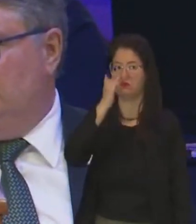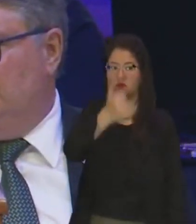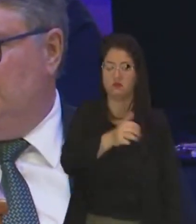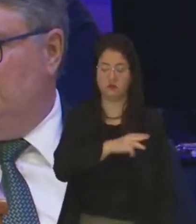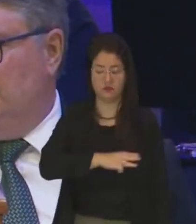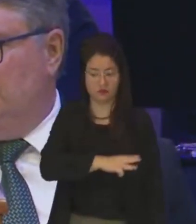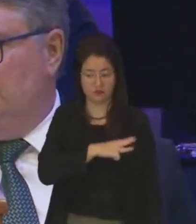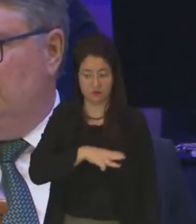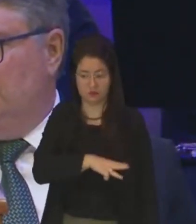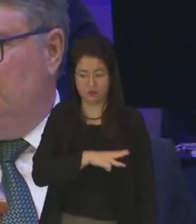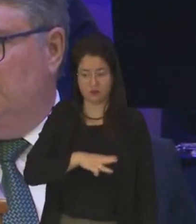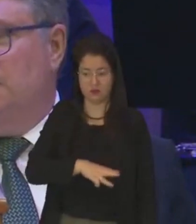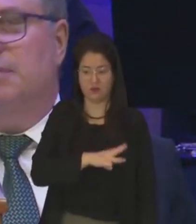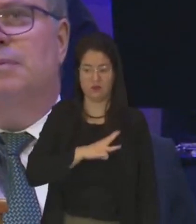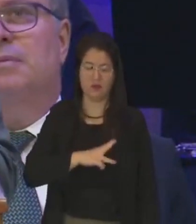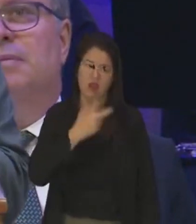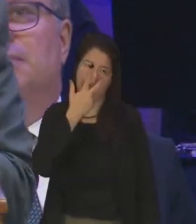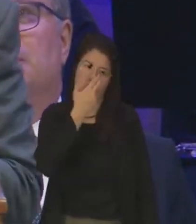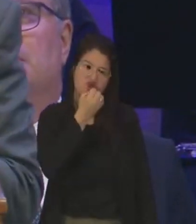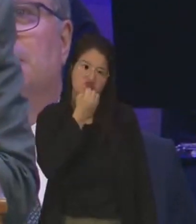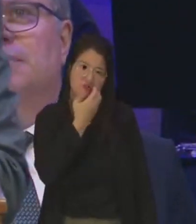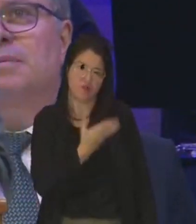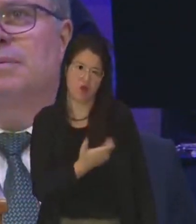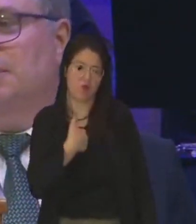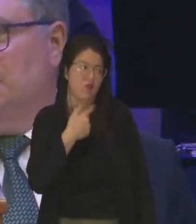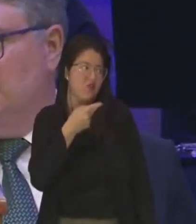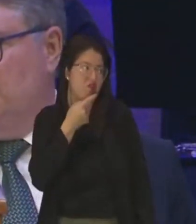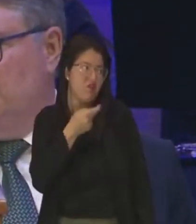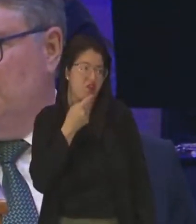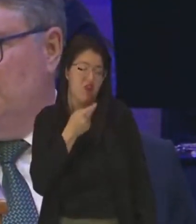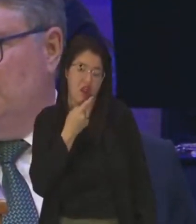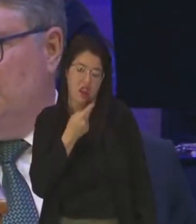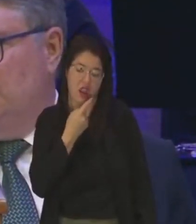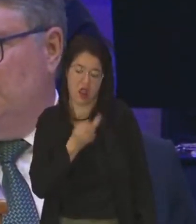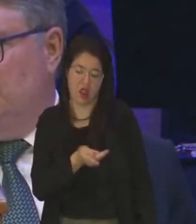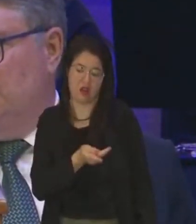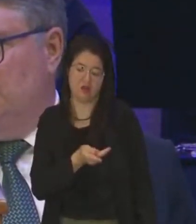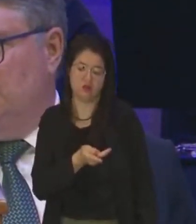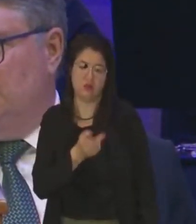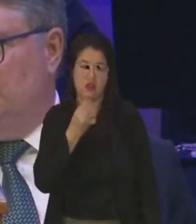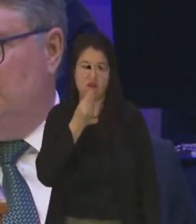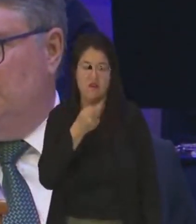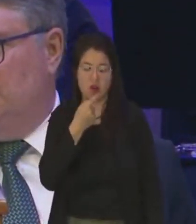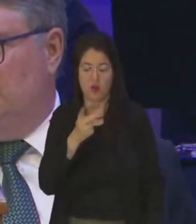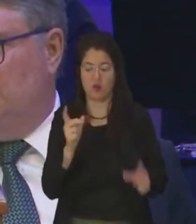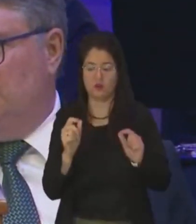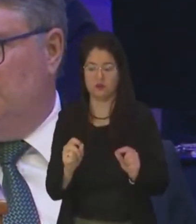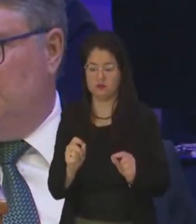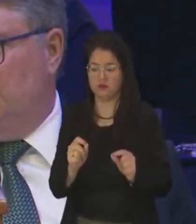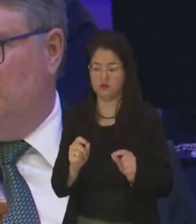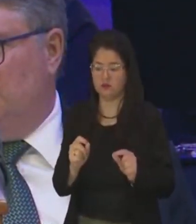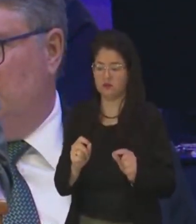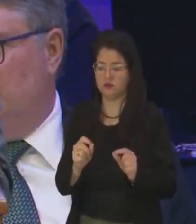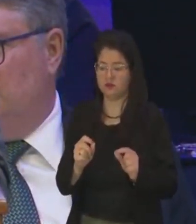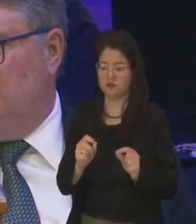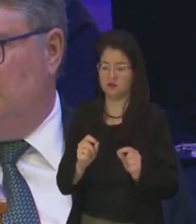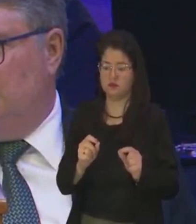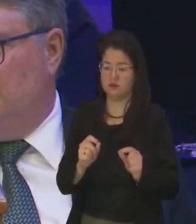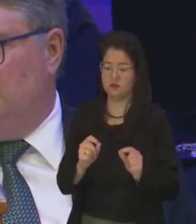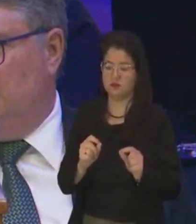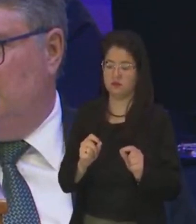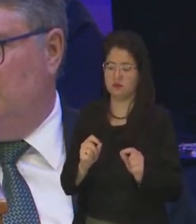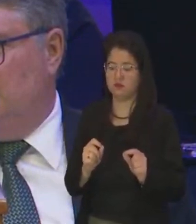falou: acho que ficou bom assim, eu vou falar como é que eu... E aí deu essa frase: vencendo vem Jesus,